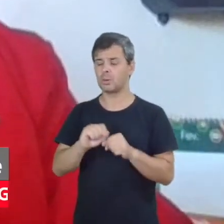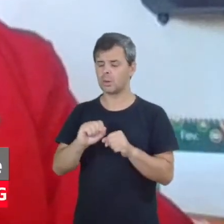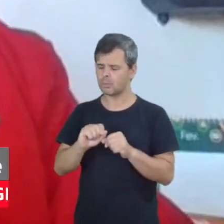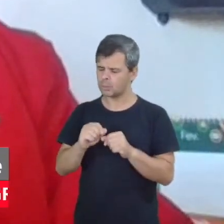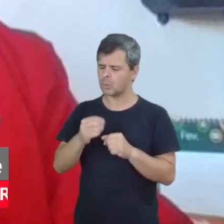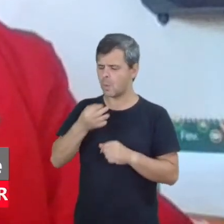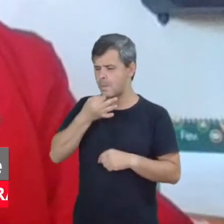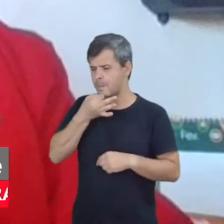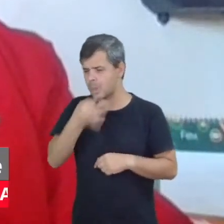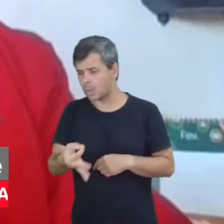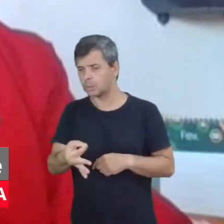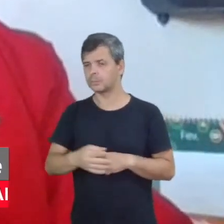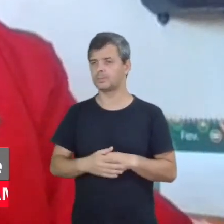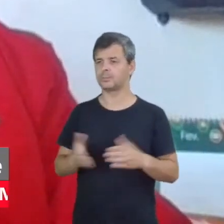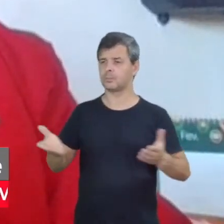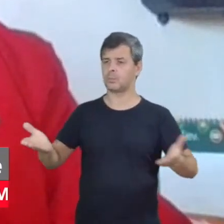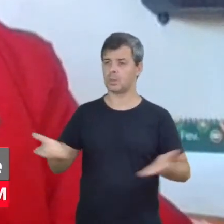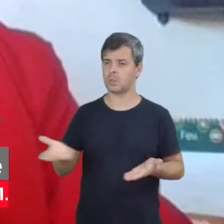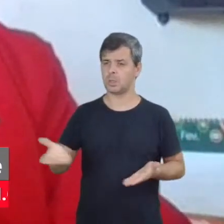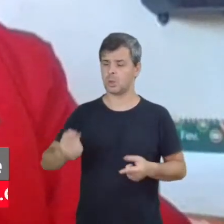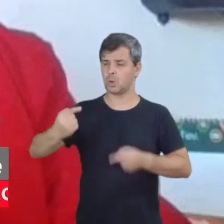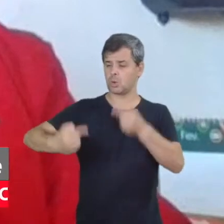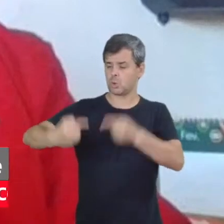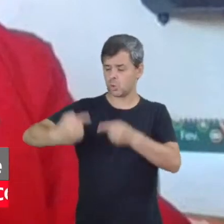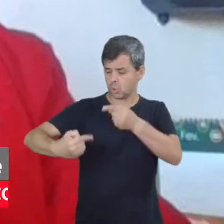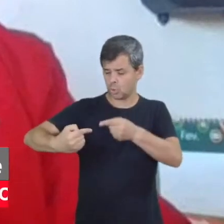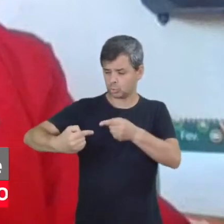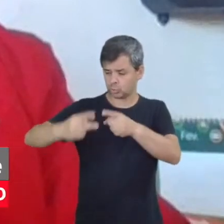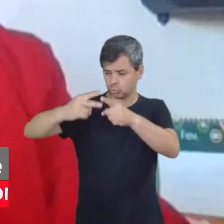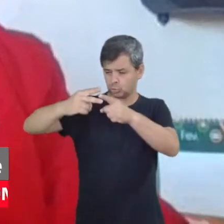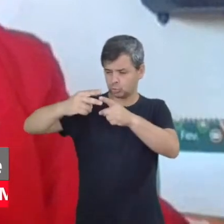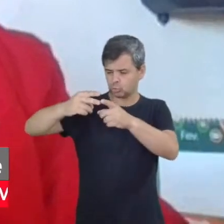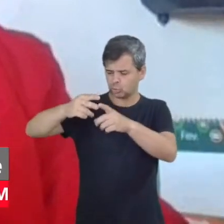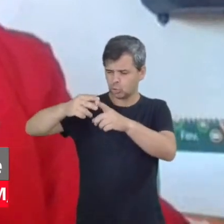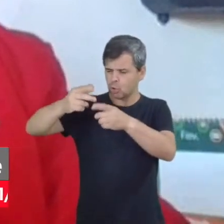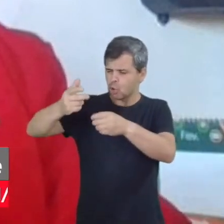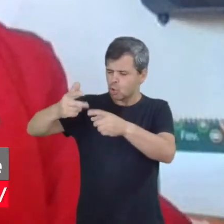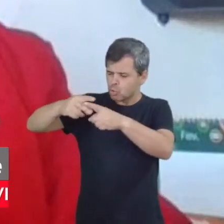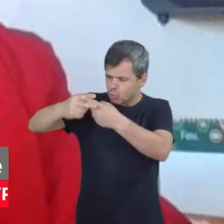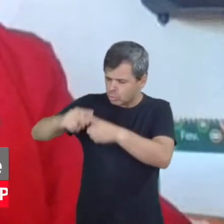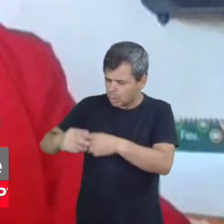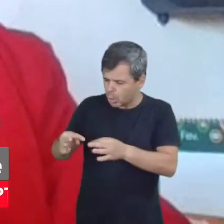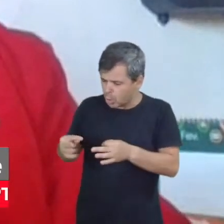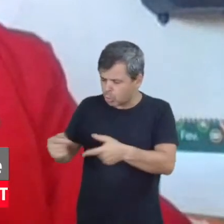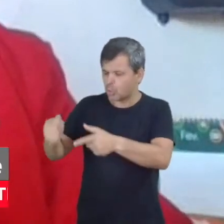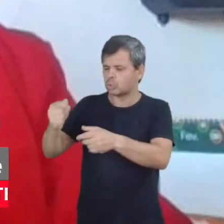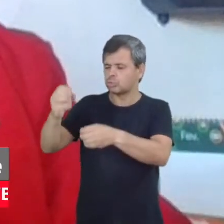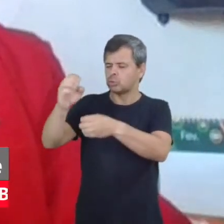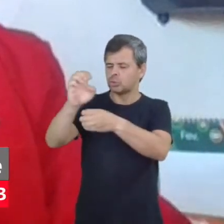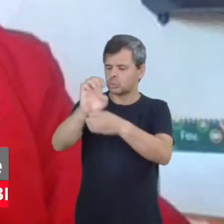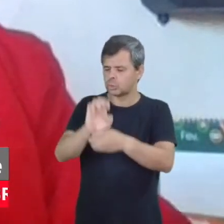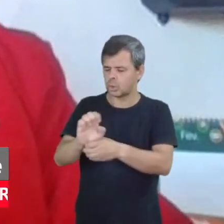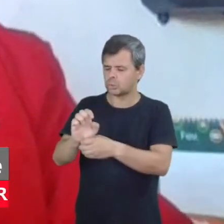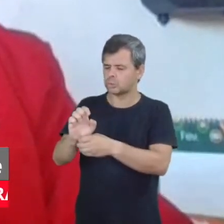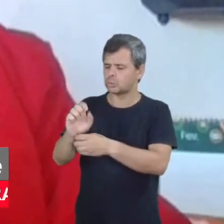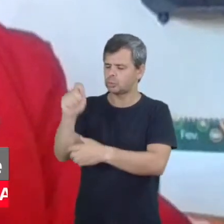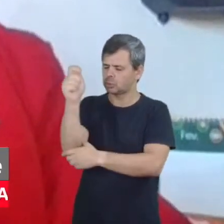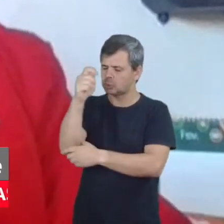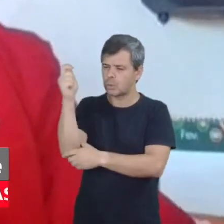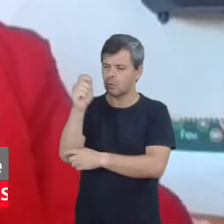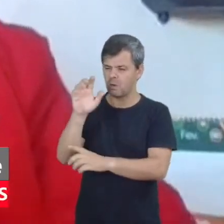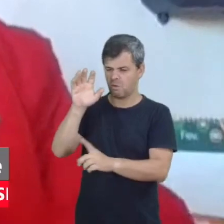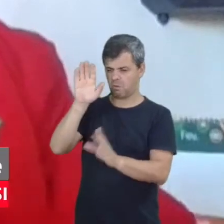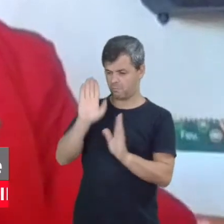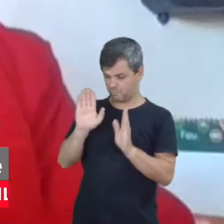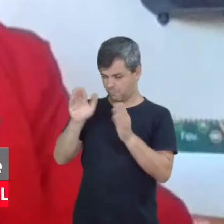reafirmado. Agora, um debate de reconstrução do Rio Grande do Sul. O Rio Grande do Sul ele foi impactado direta e indiretamente a